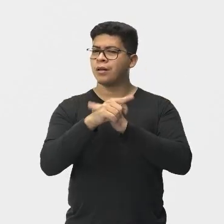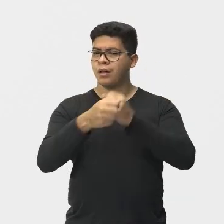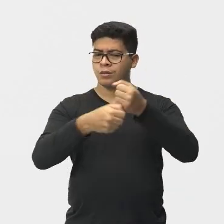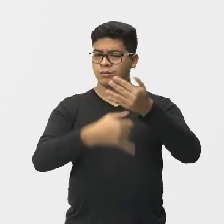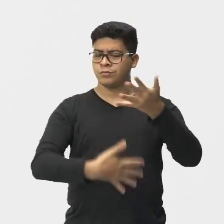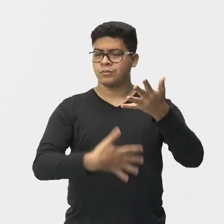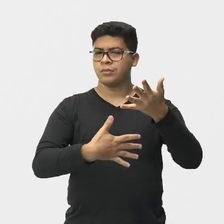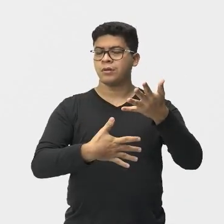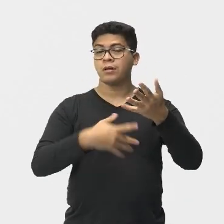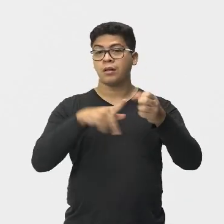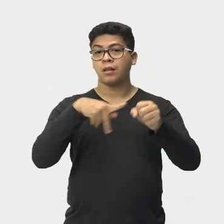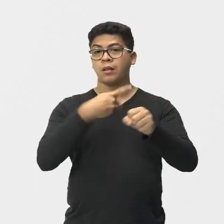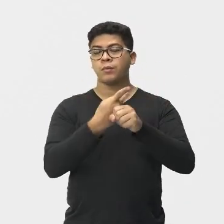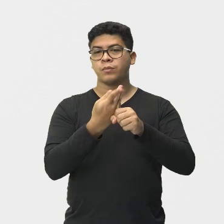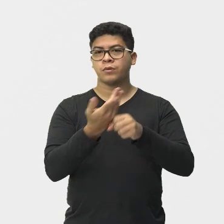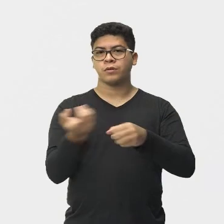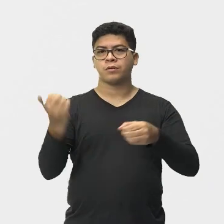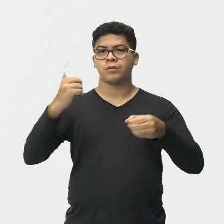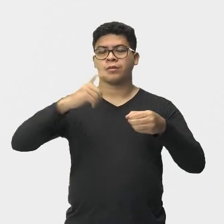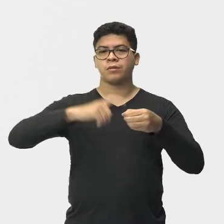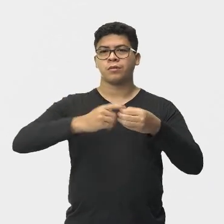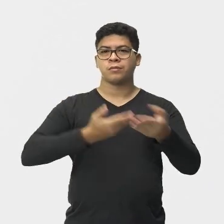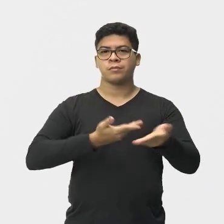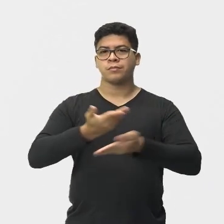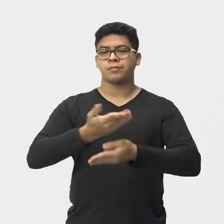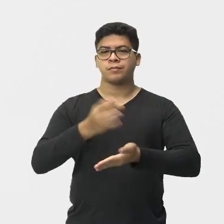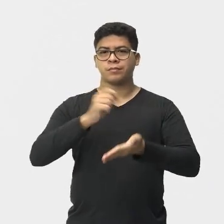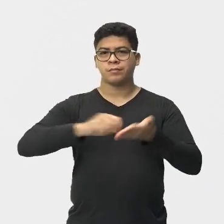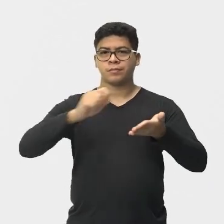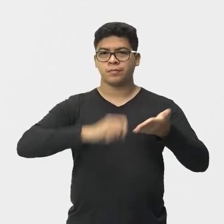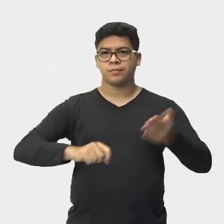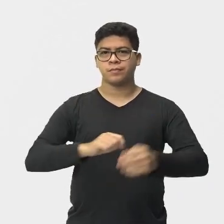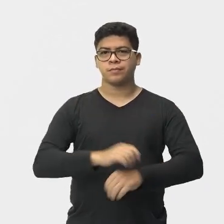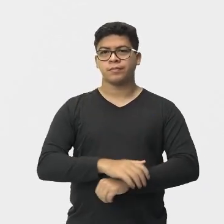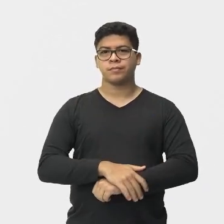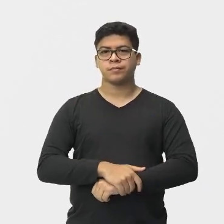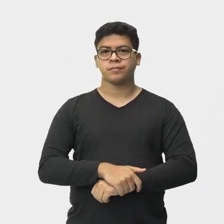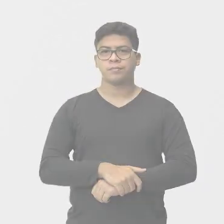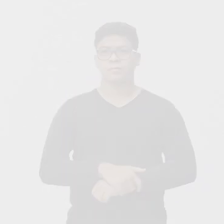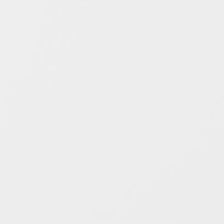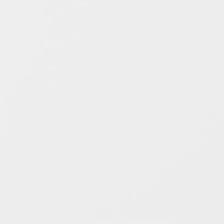nosso chat e já a gente volta para a nossa correção.